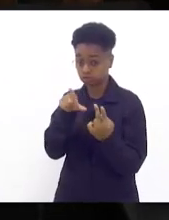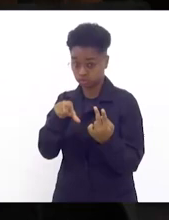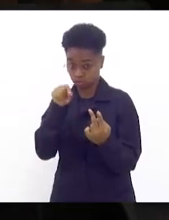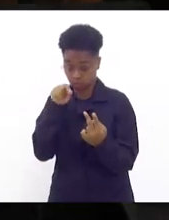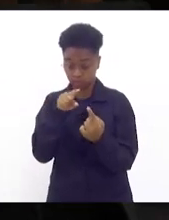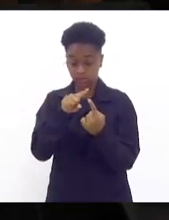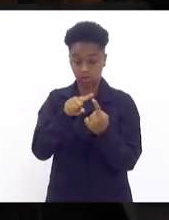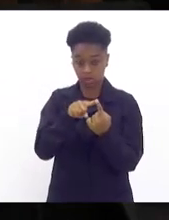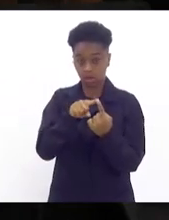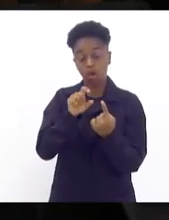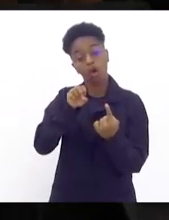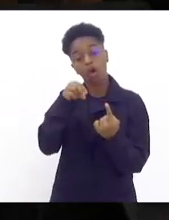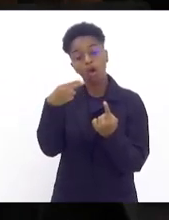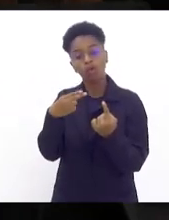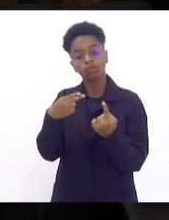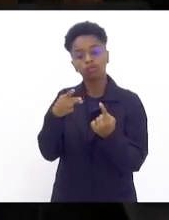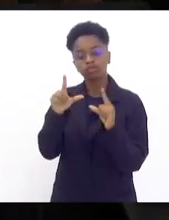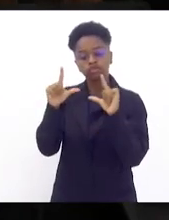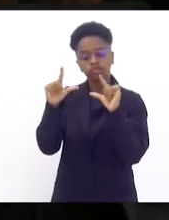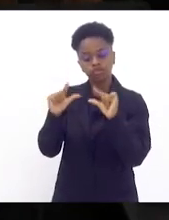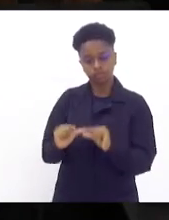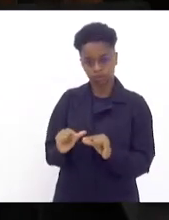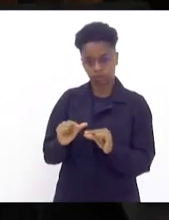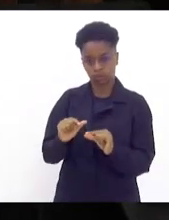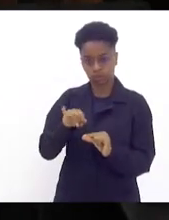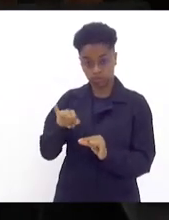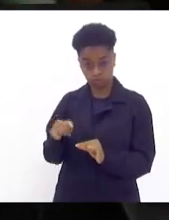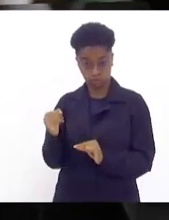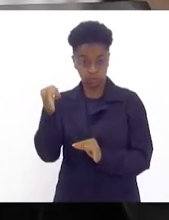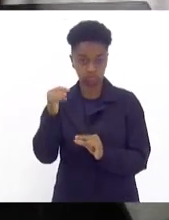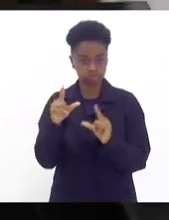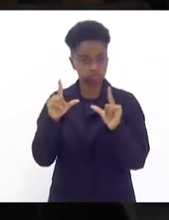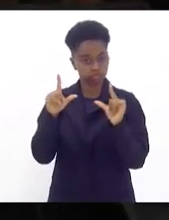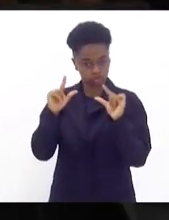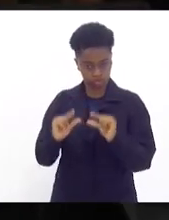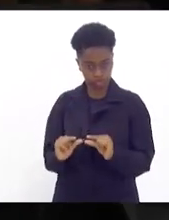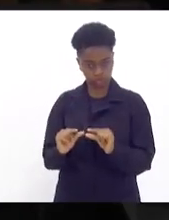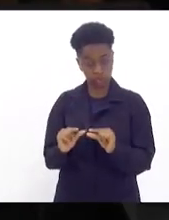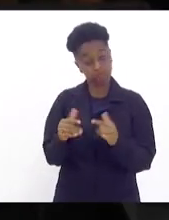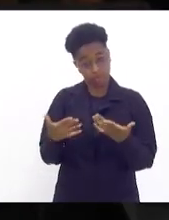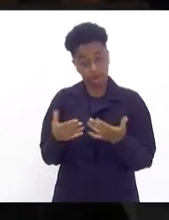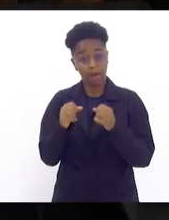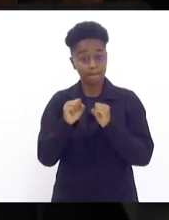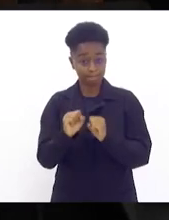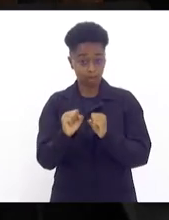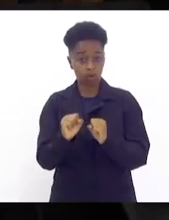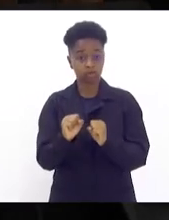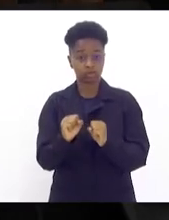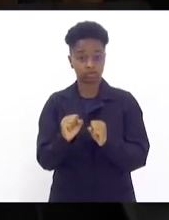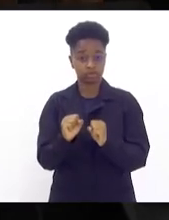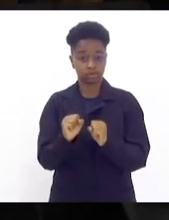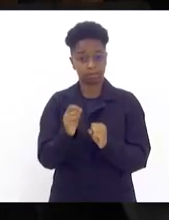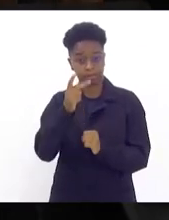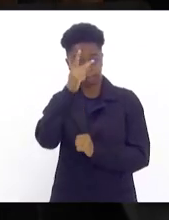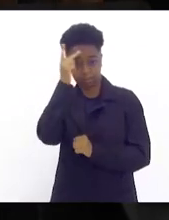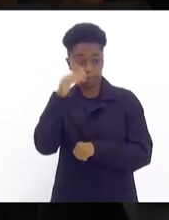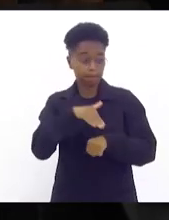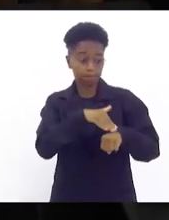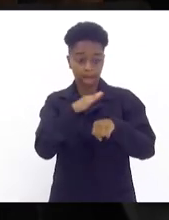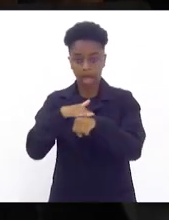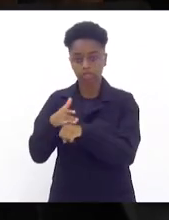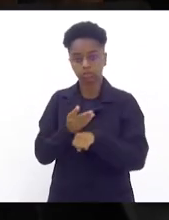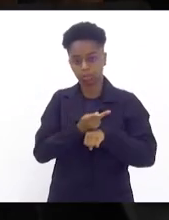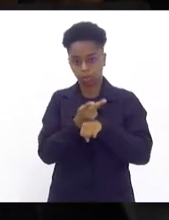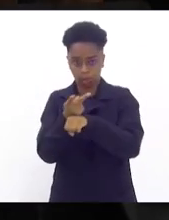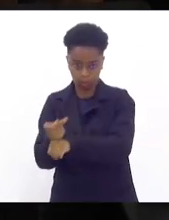diminui a taxa de juros e, com isso, pode aquecer a demanda